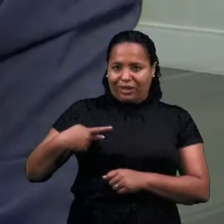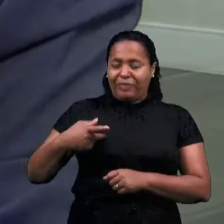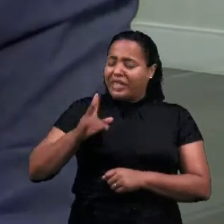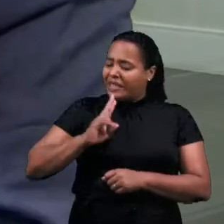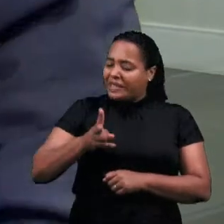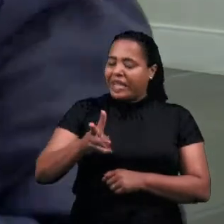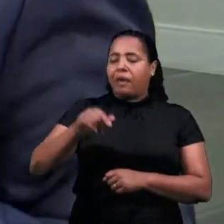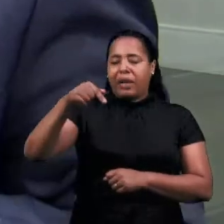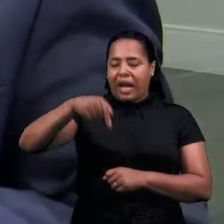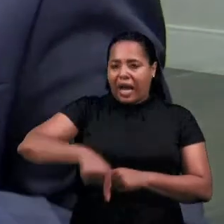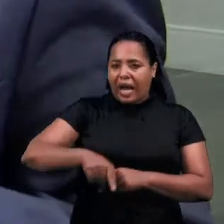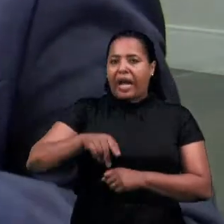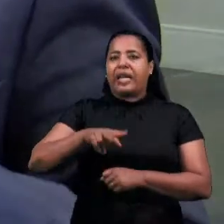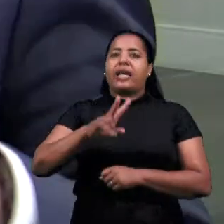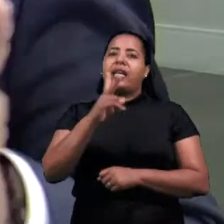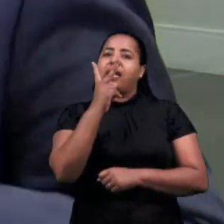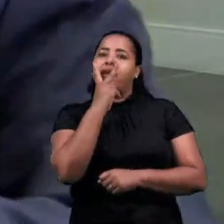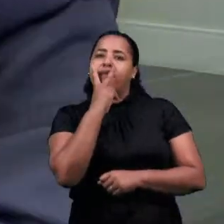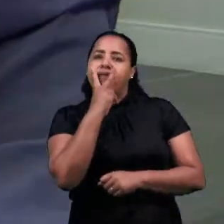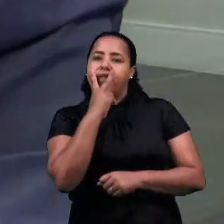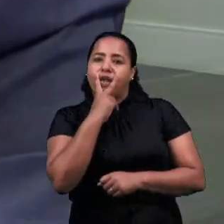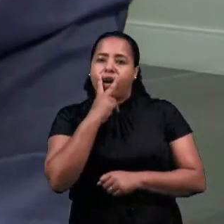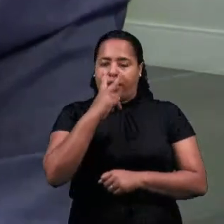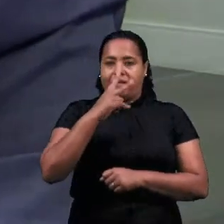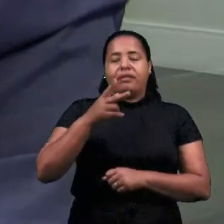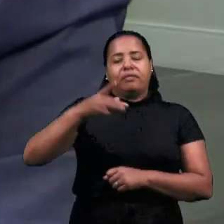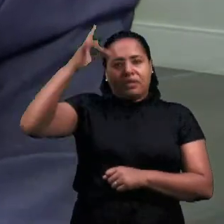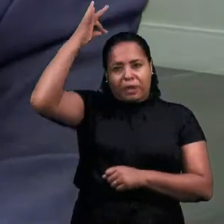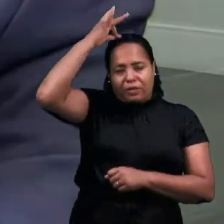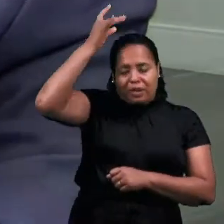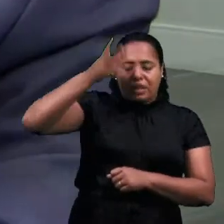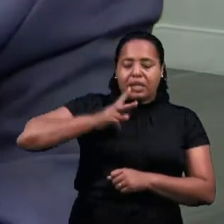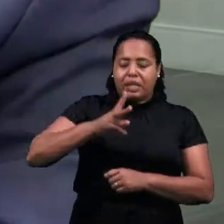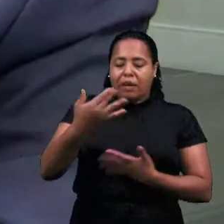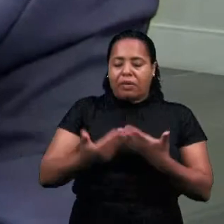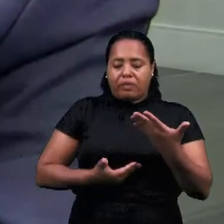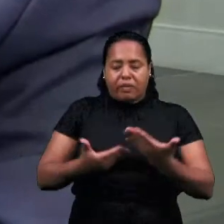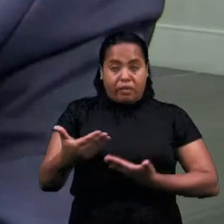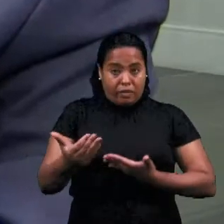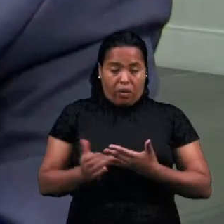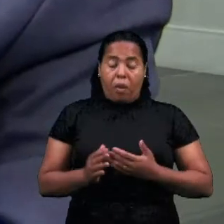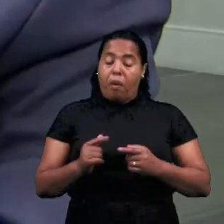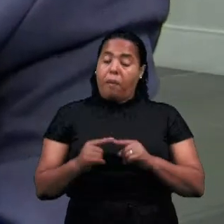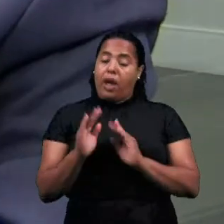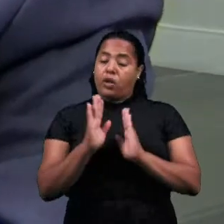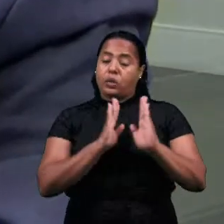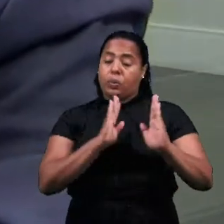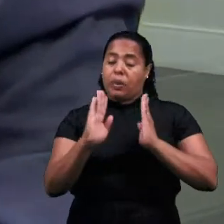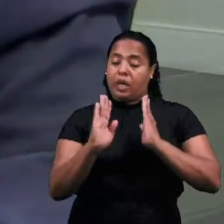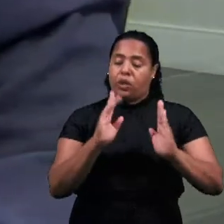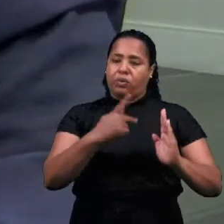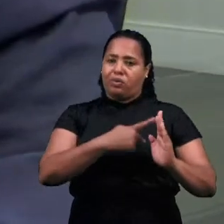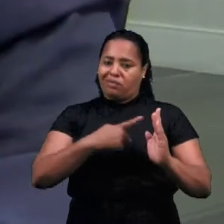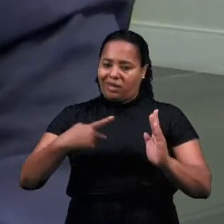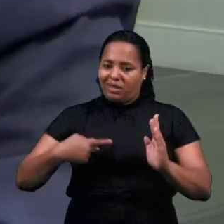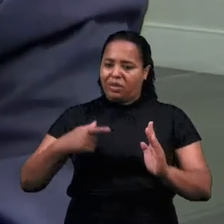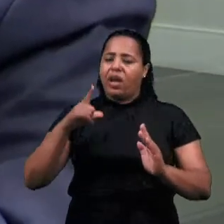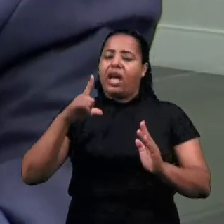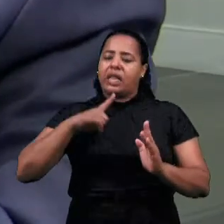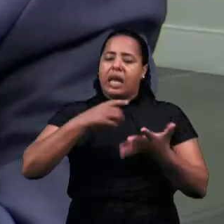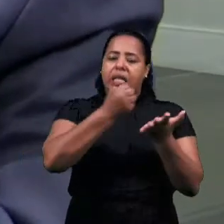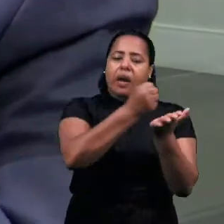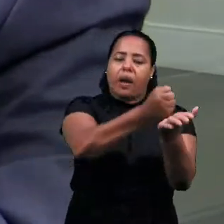Vitória. Embora em algumas fases do ministério, ou seja, enquanto pastor, eu tenha assistido